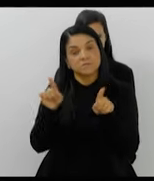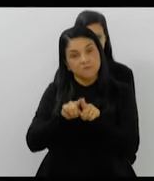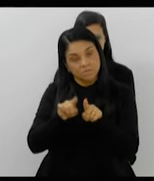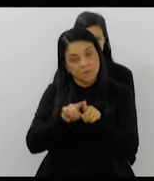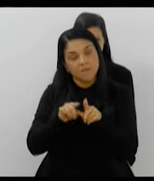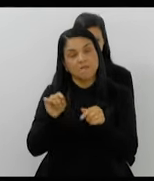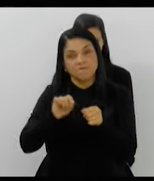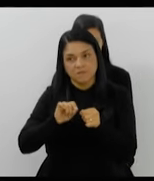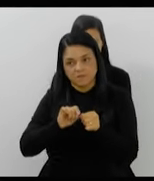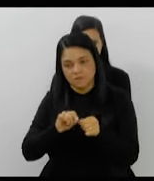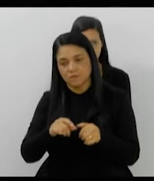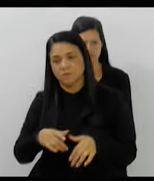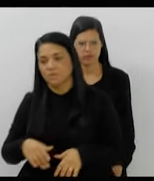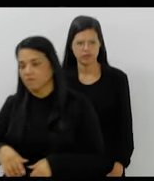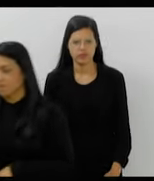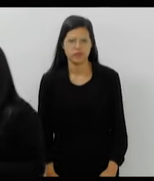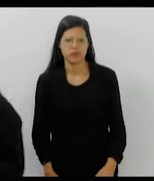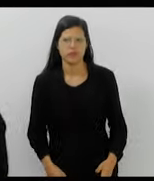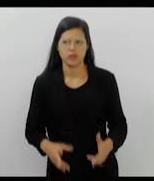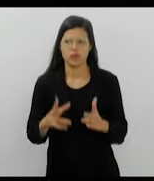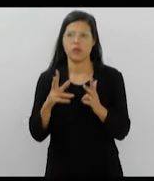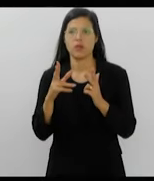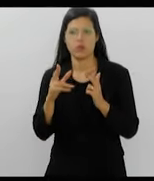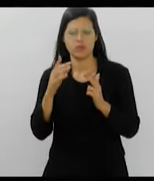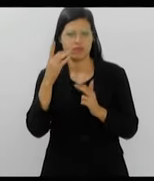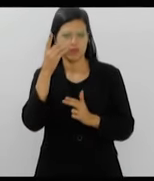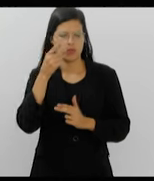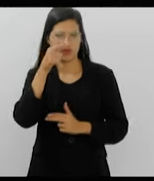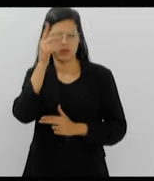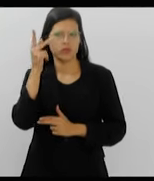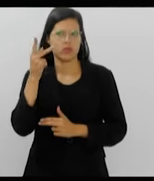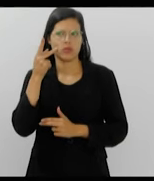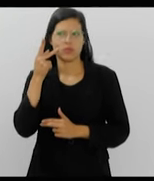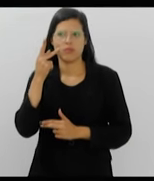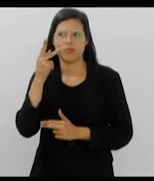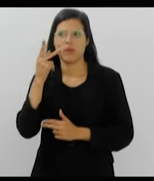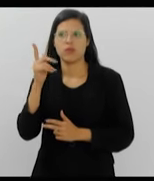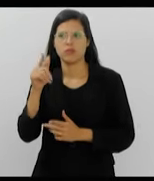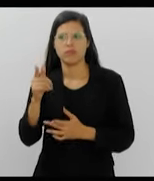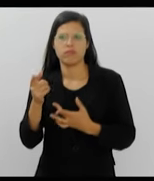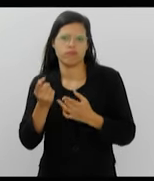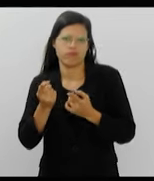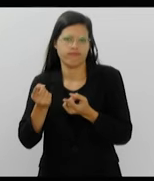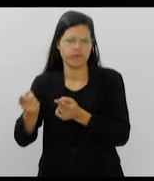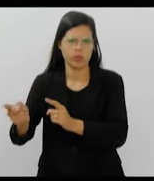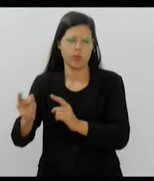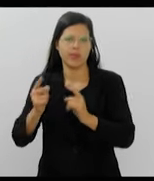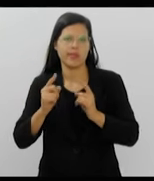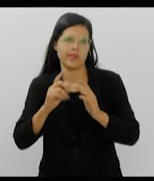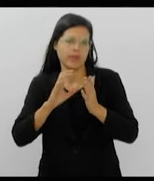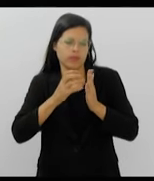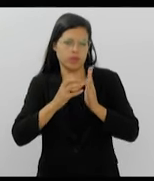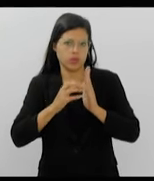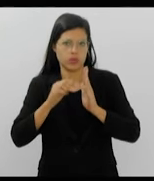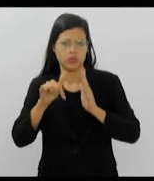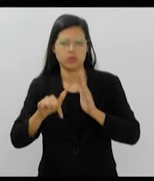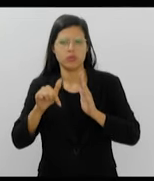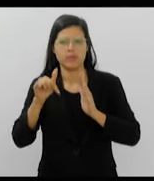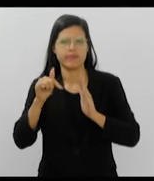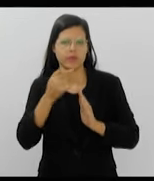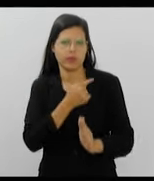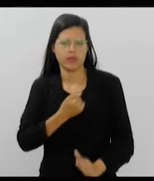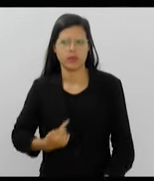fazendo, assim como o deputado Luiz Paulo, oposição ao governador Cláudio Castro, que não tem o olhar